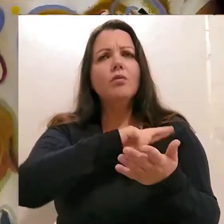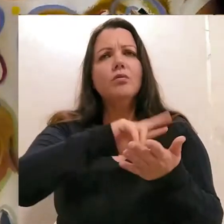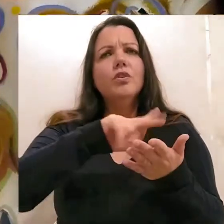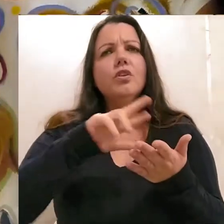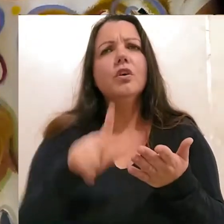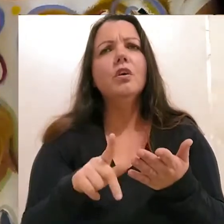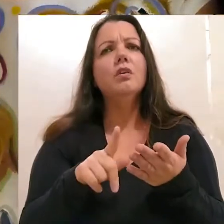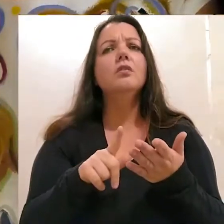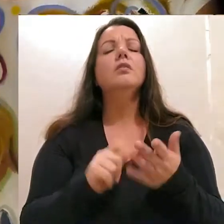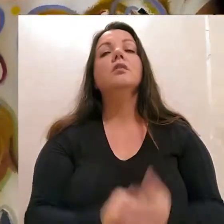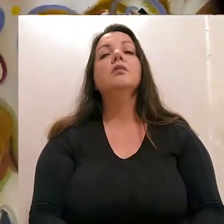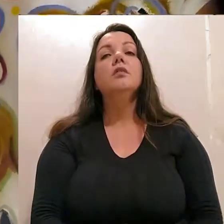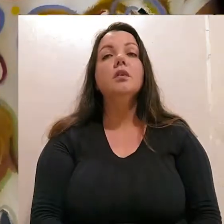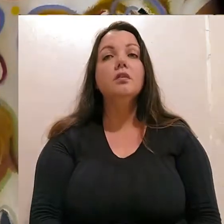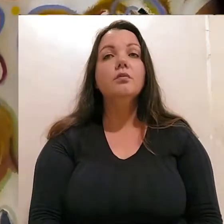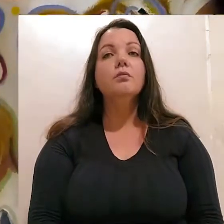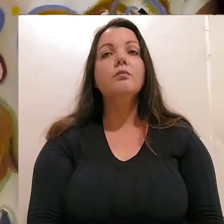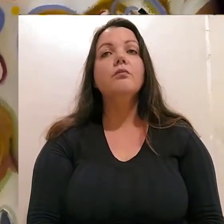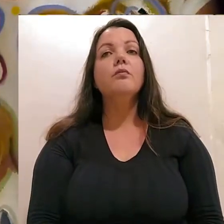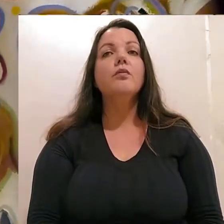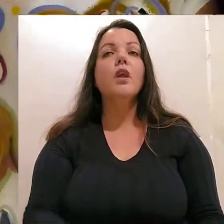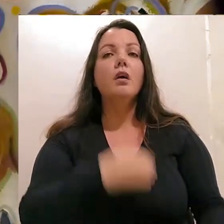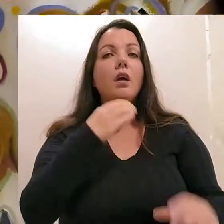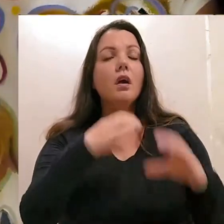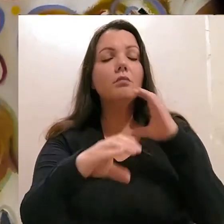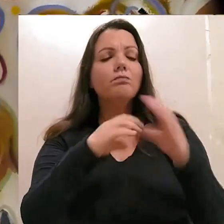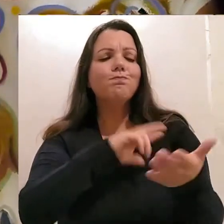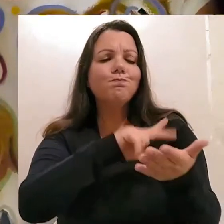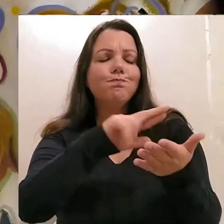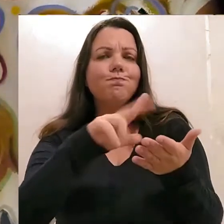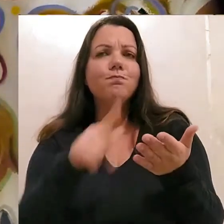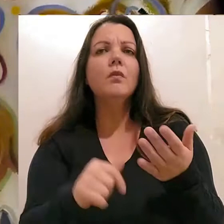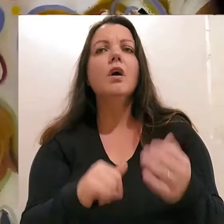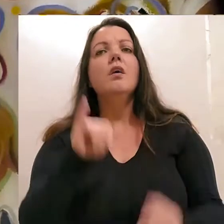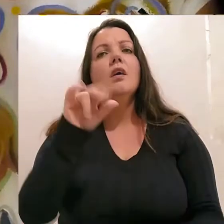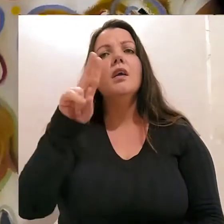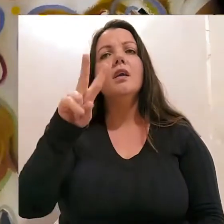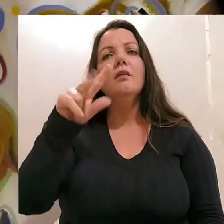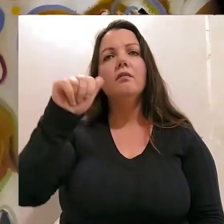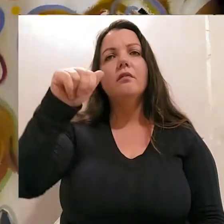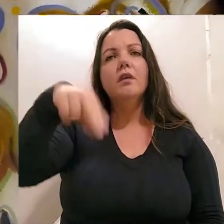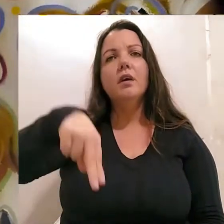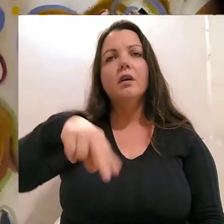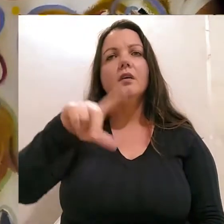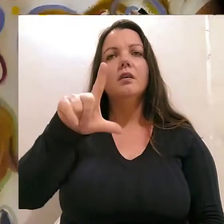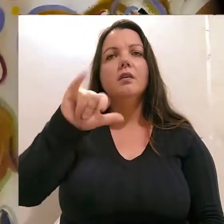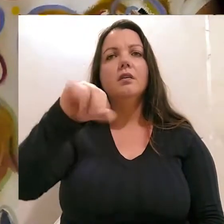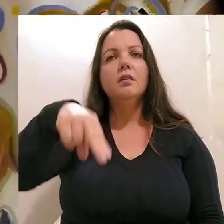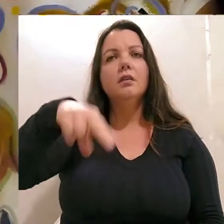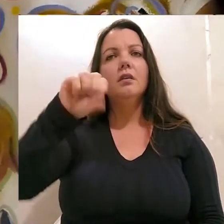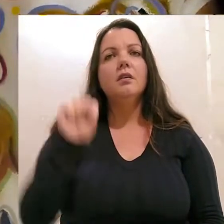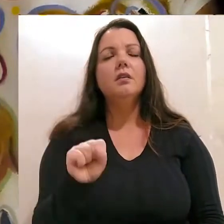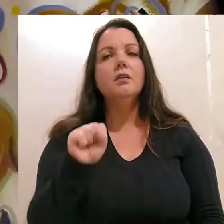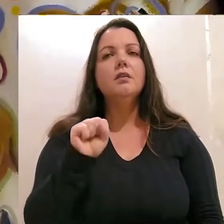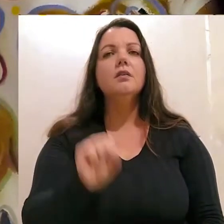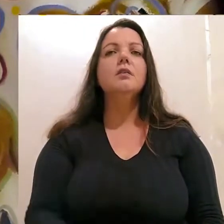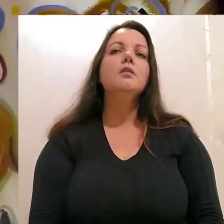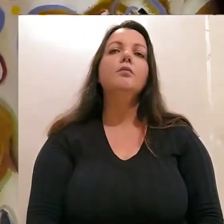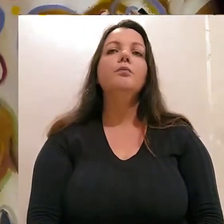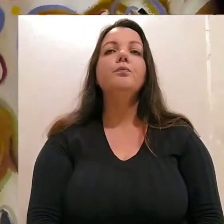uma influenciou vários outros Pena Branca e Xavantinho Décio Marques Ivan Lins né